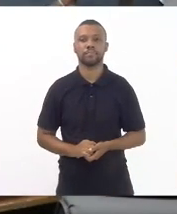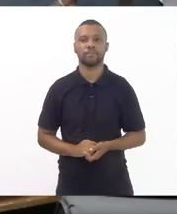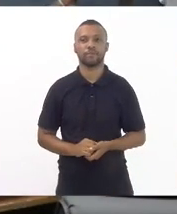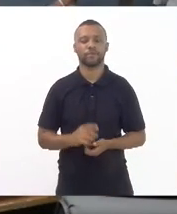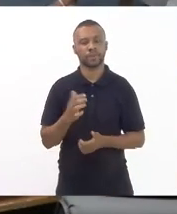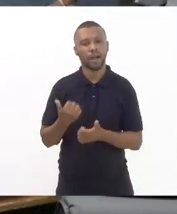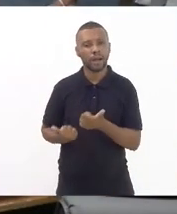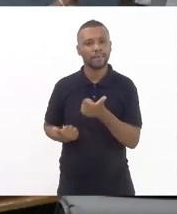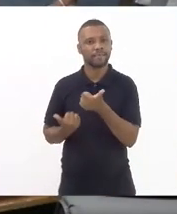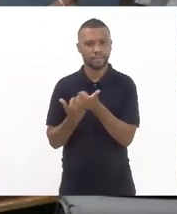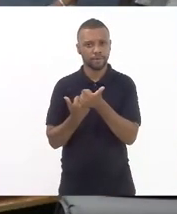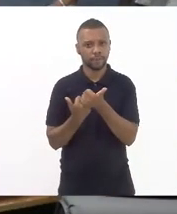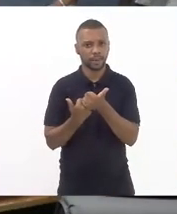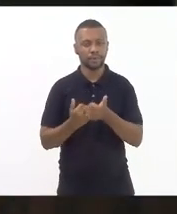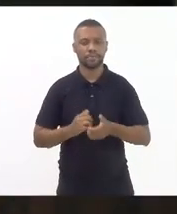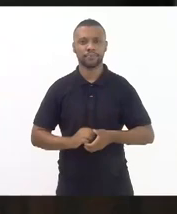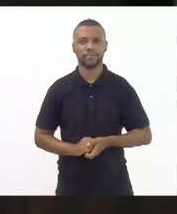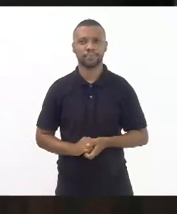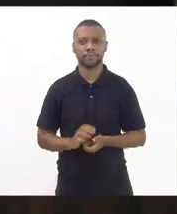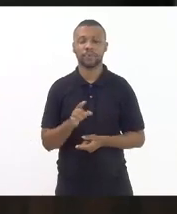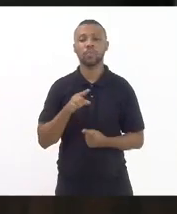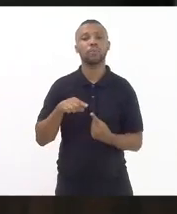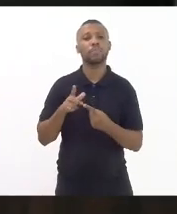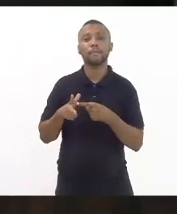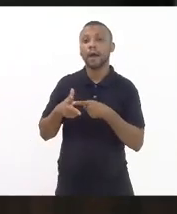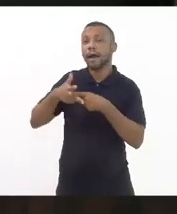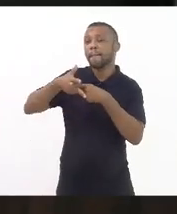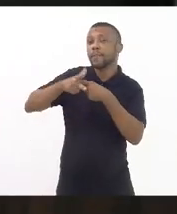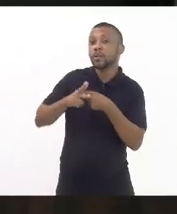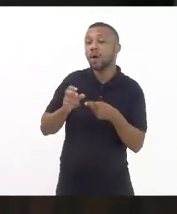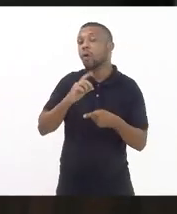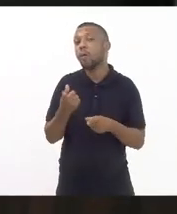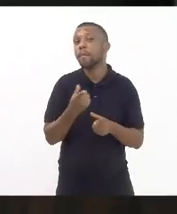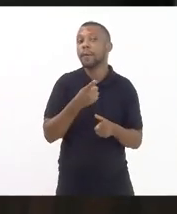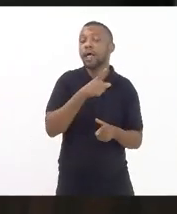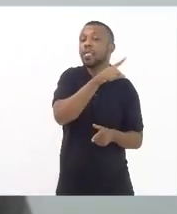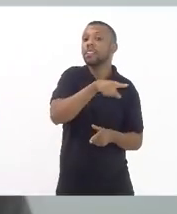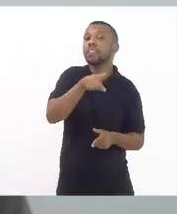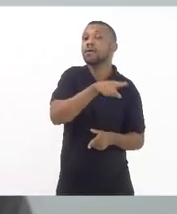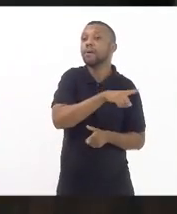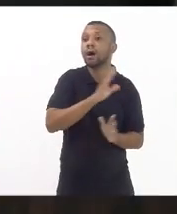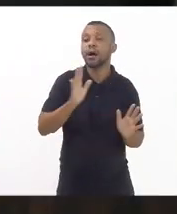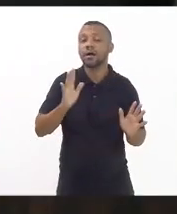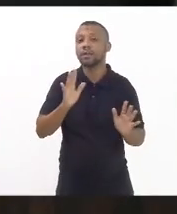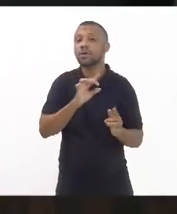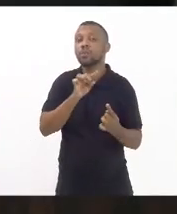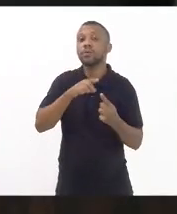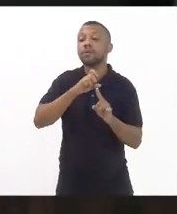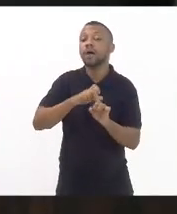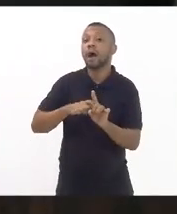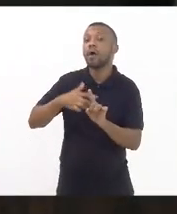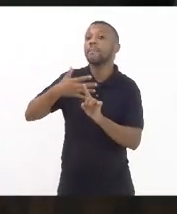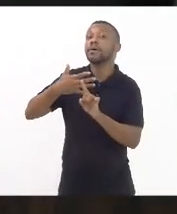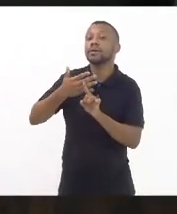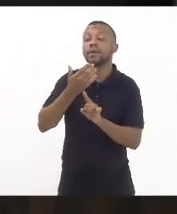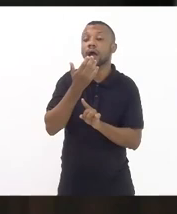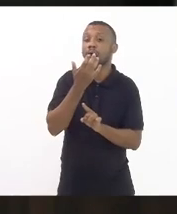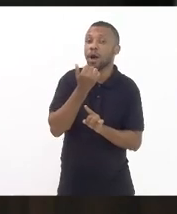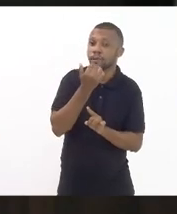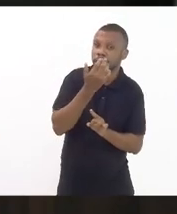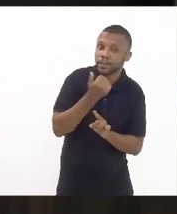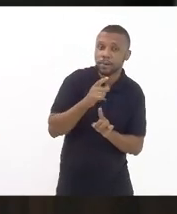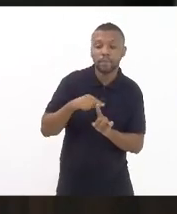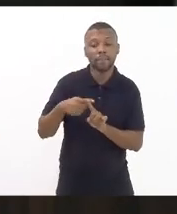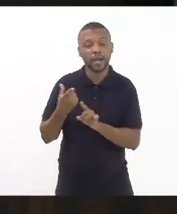Parecer favorável, presidente. É pela manutenção ou pela derrubada? É aumento de alimentação e transporte